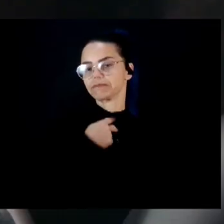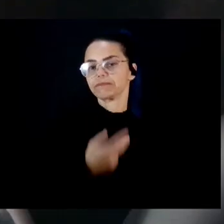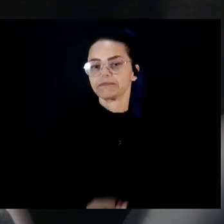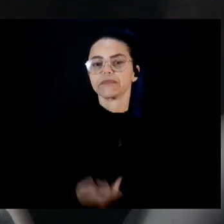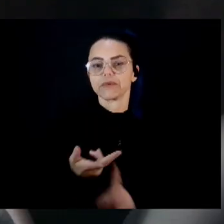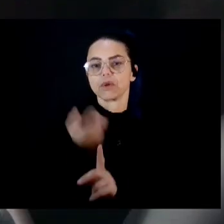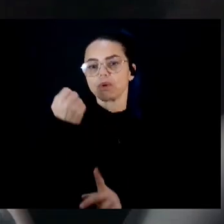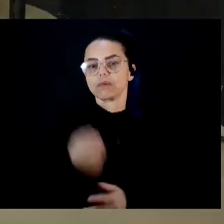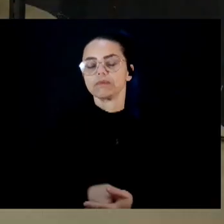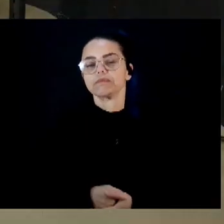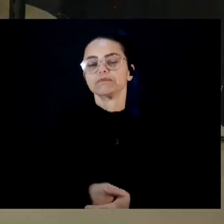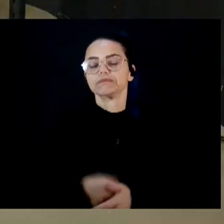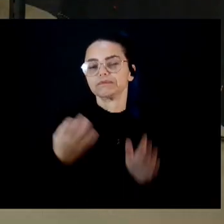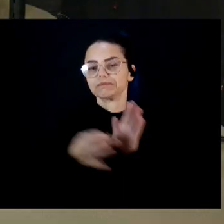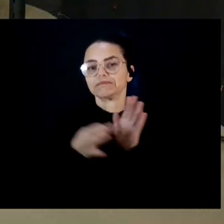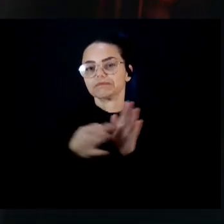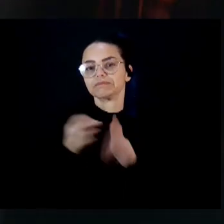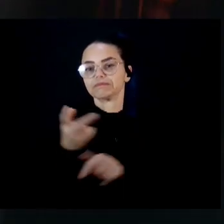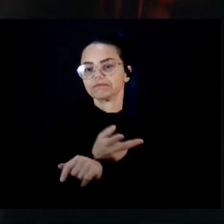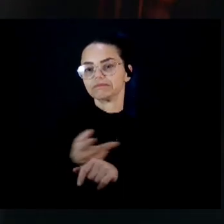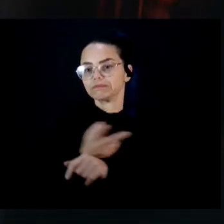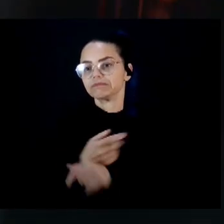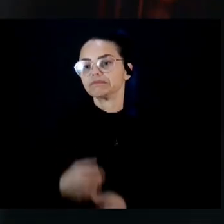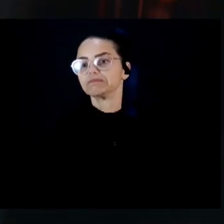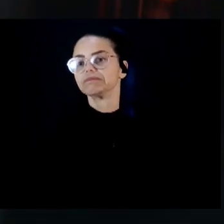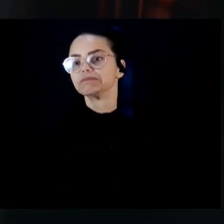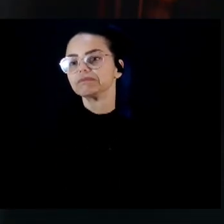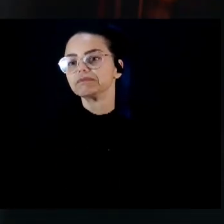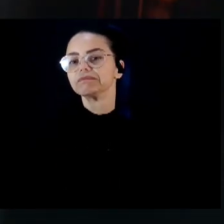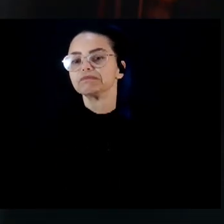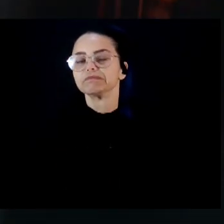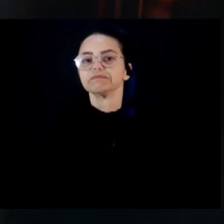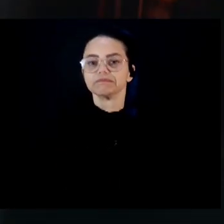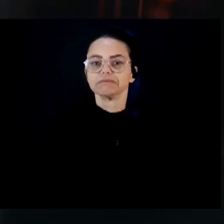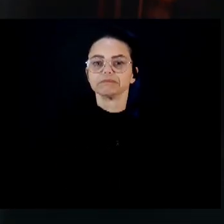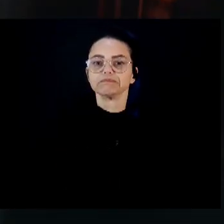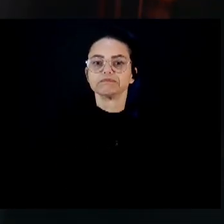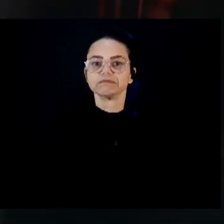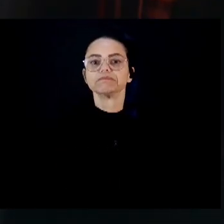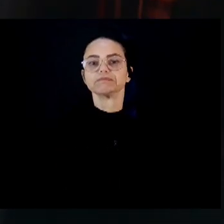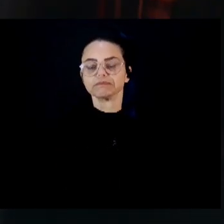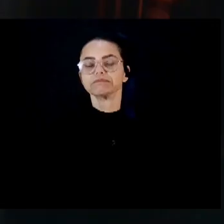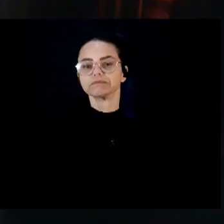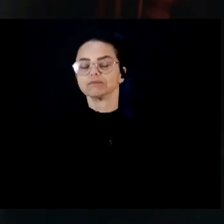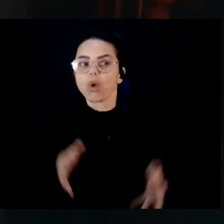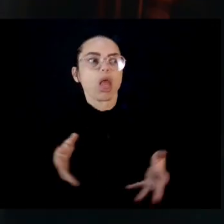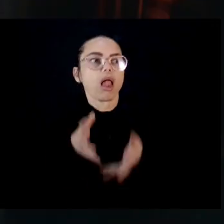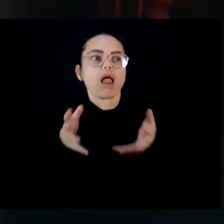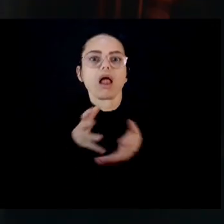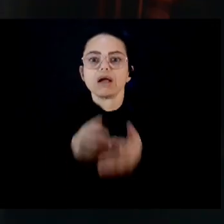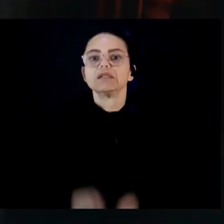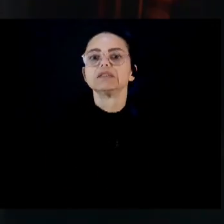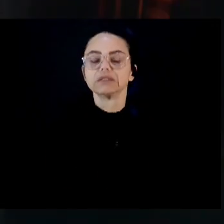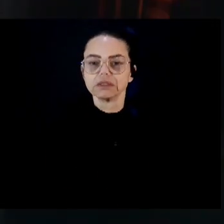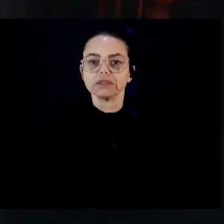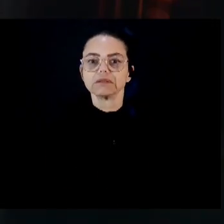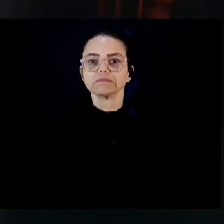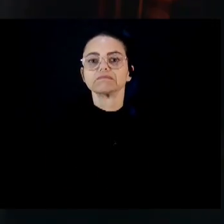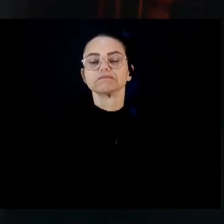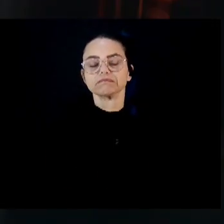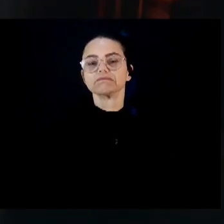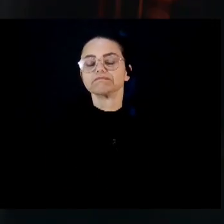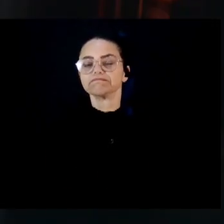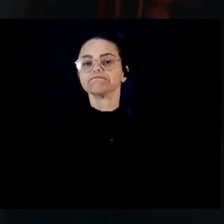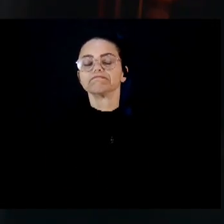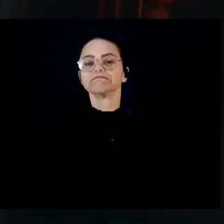vai dar tudo certo. Então, né, a gente acaba indo pela empolgação, né? E aí abre esses